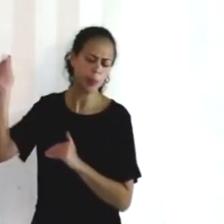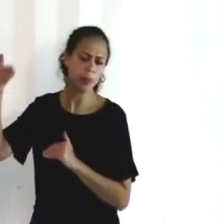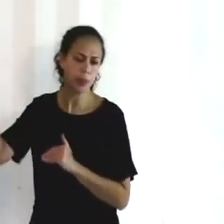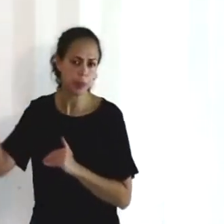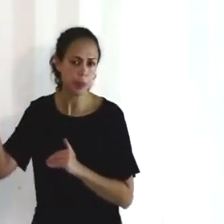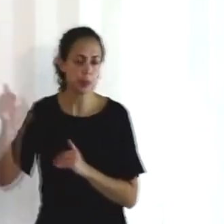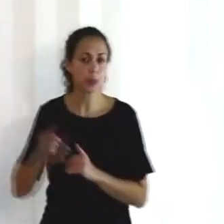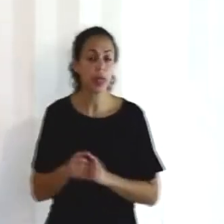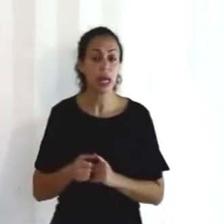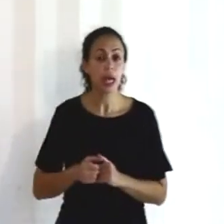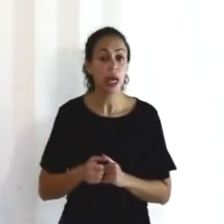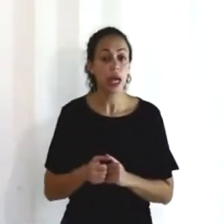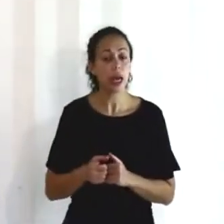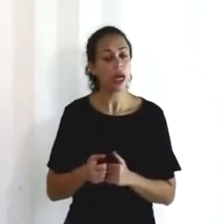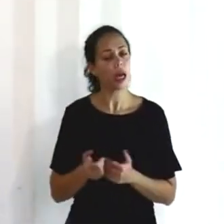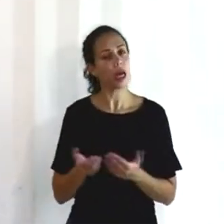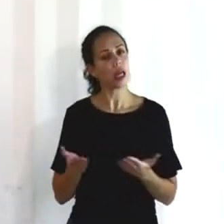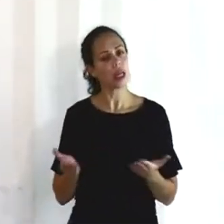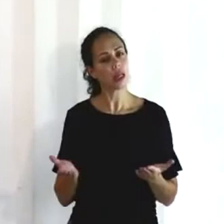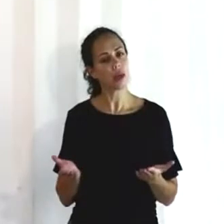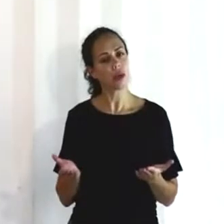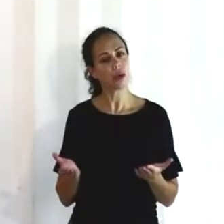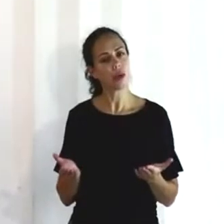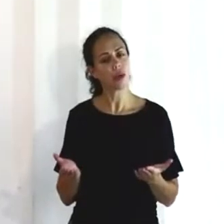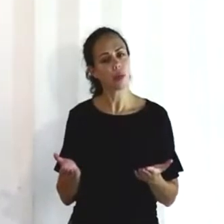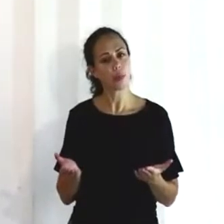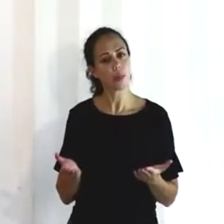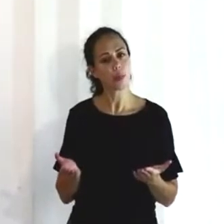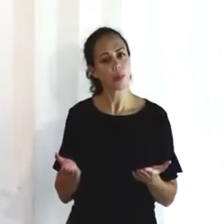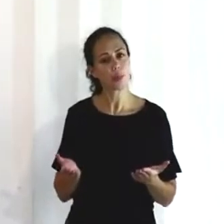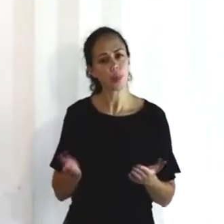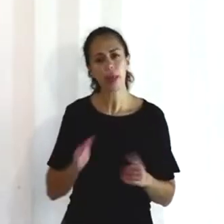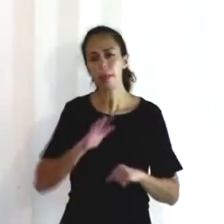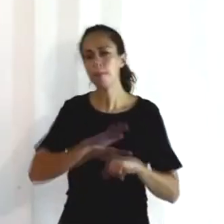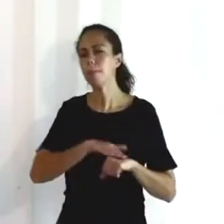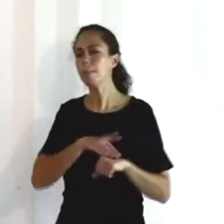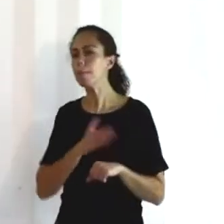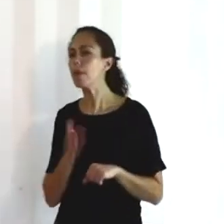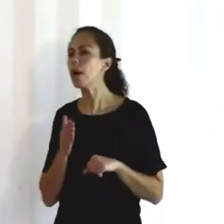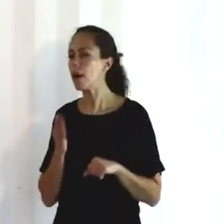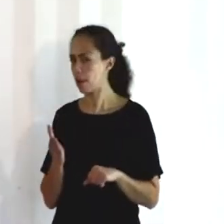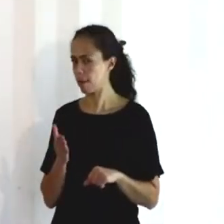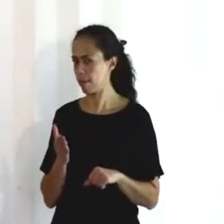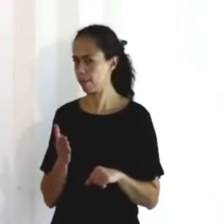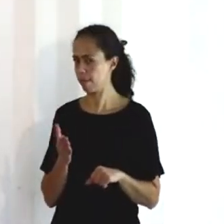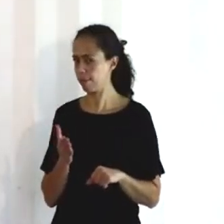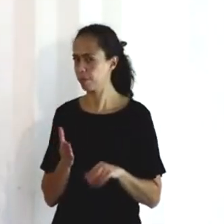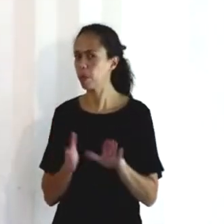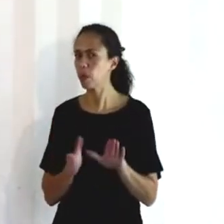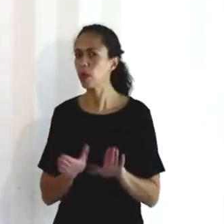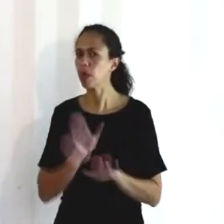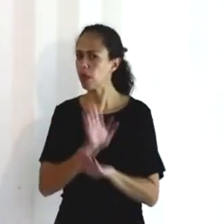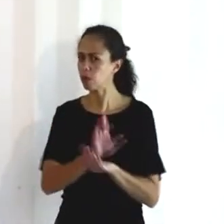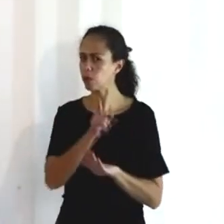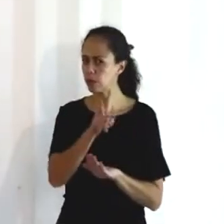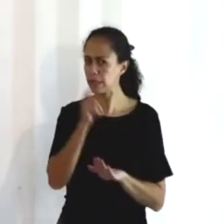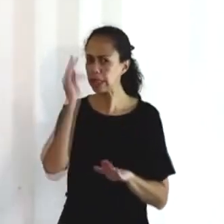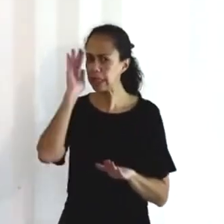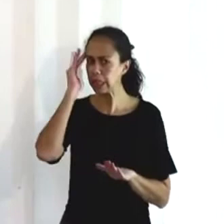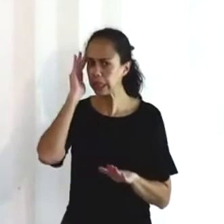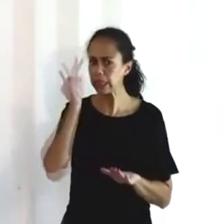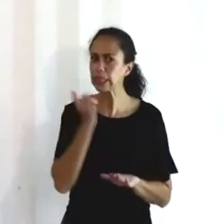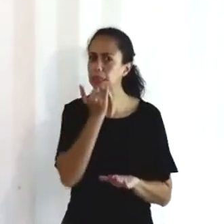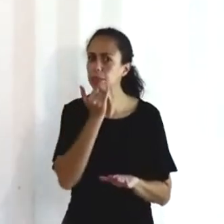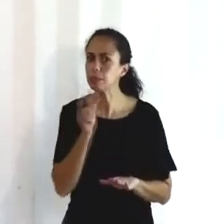contar uma parábola sobre perdão então para vocês. Deixa eu lhes ajudar a dizer o que é perdão. Perdão, eu vou usar aqui